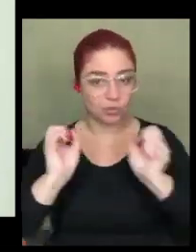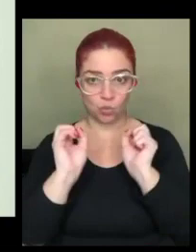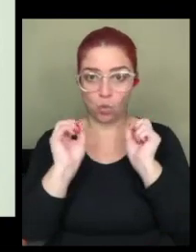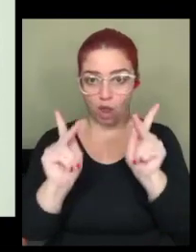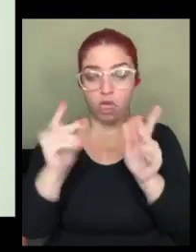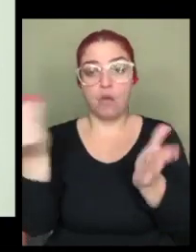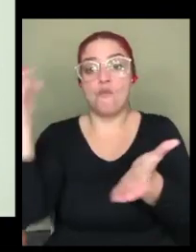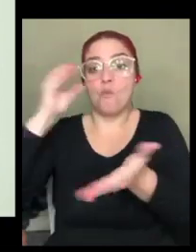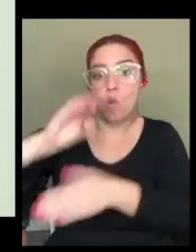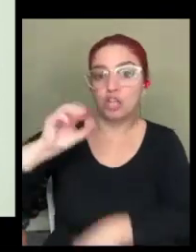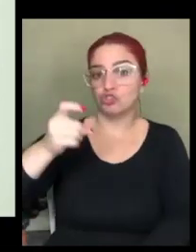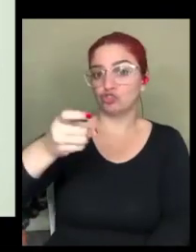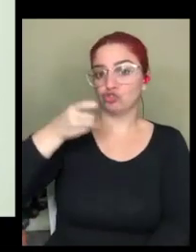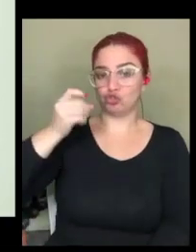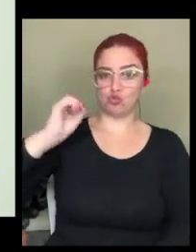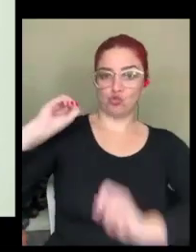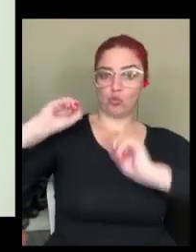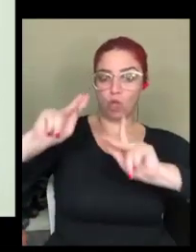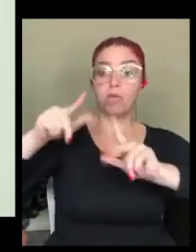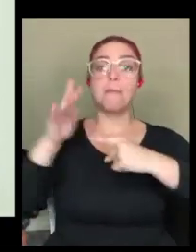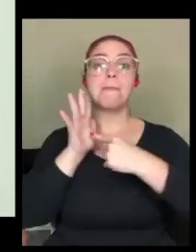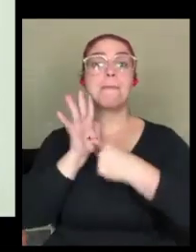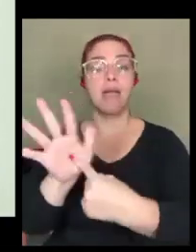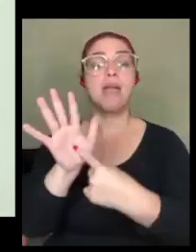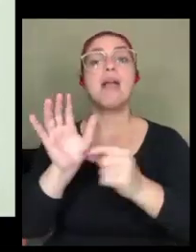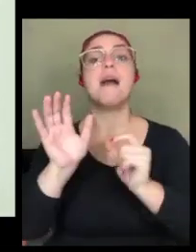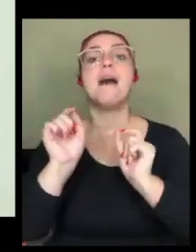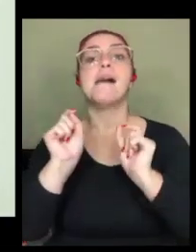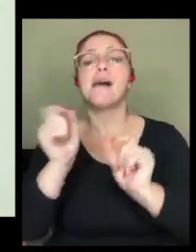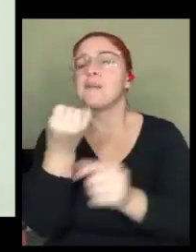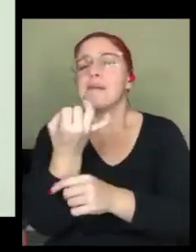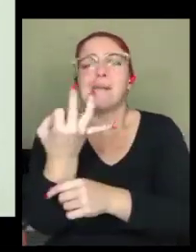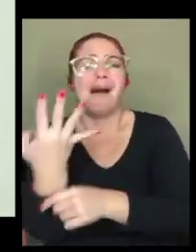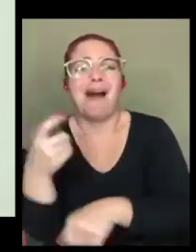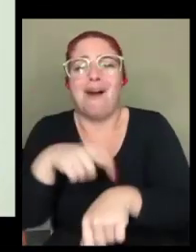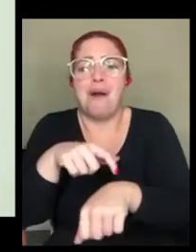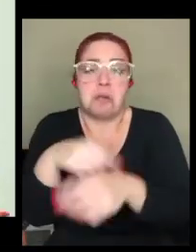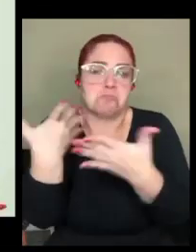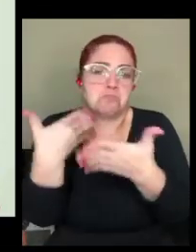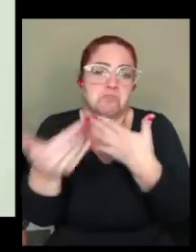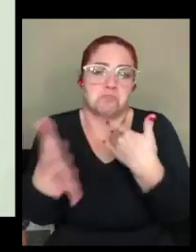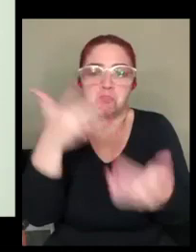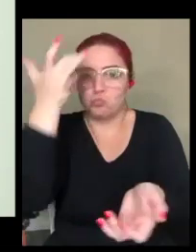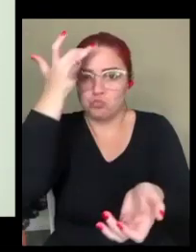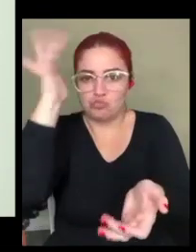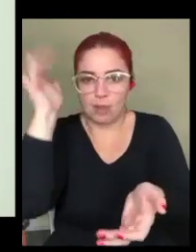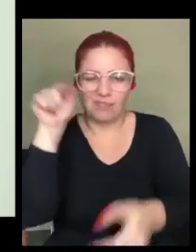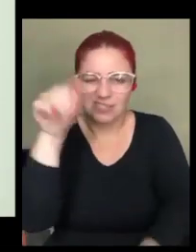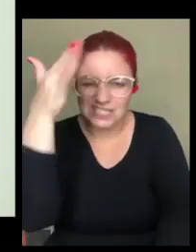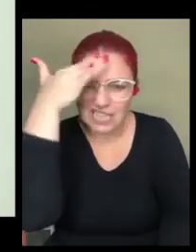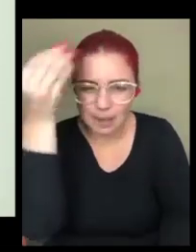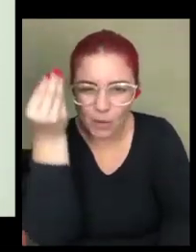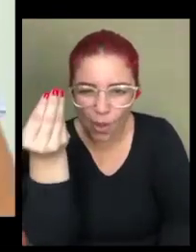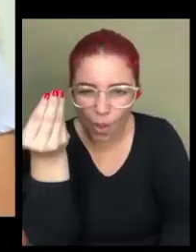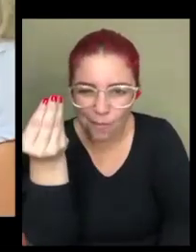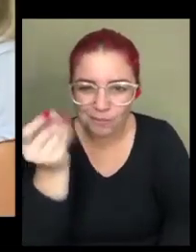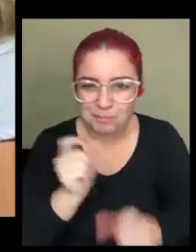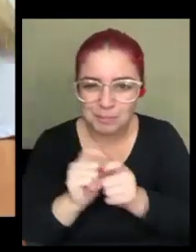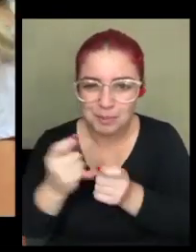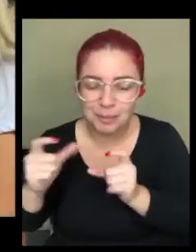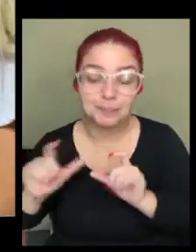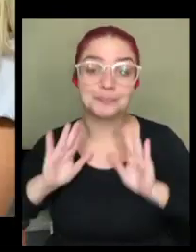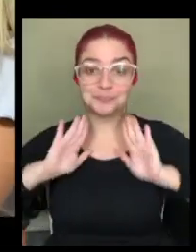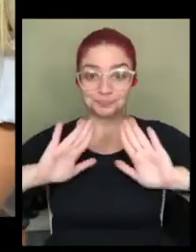eu vou colocar agora o X, tá? Para representar qualquer quantidade de horas. Você já sabe como que vai